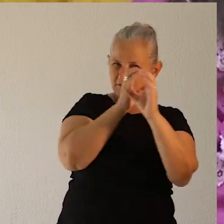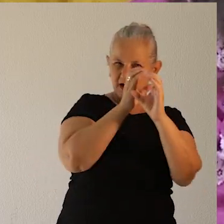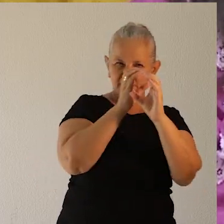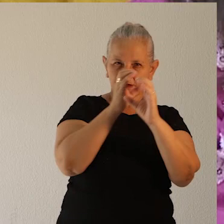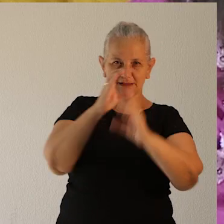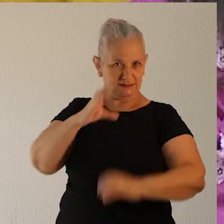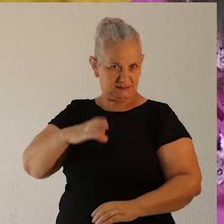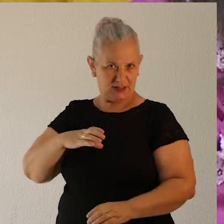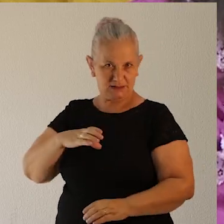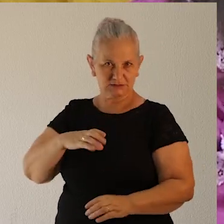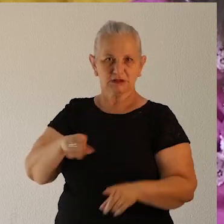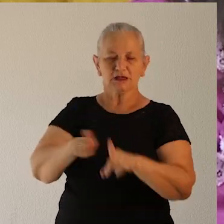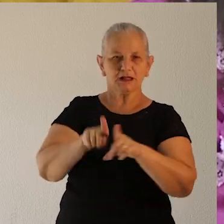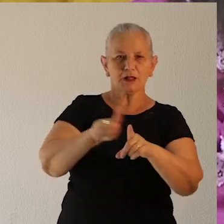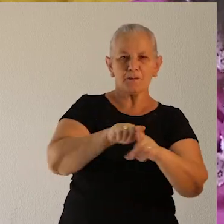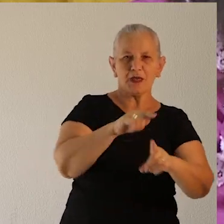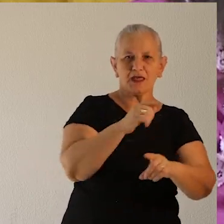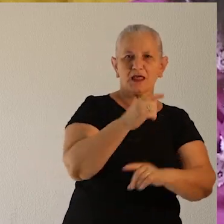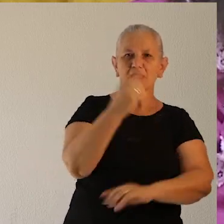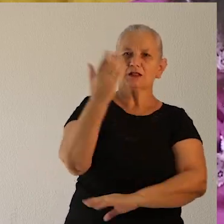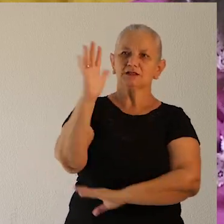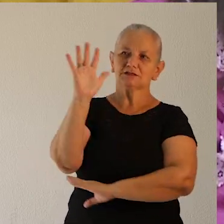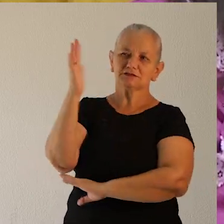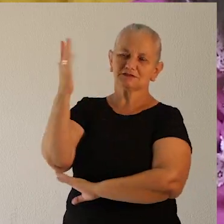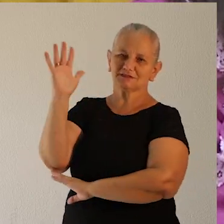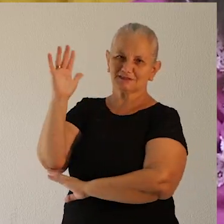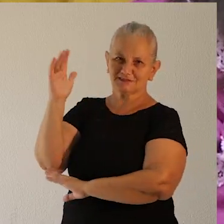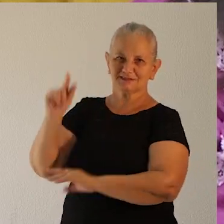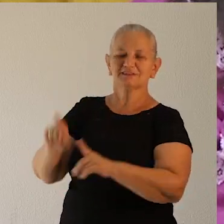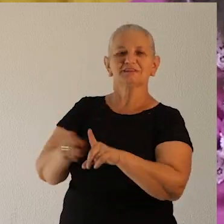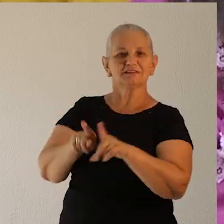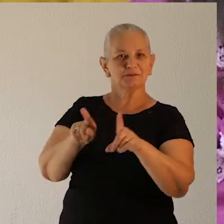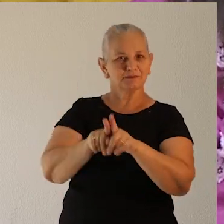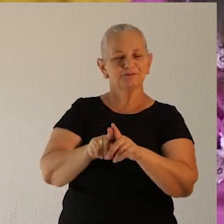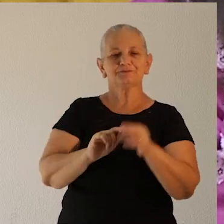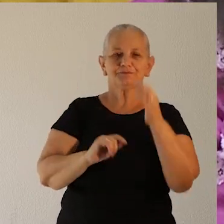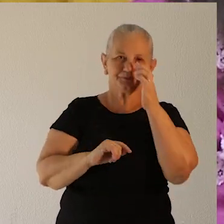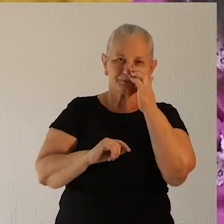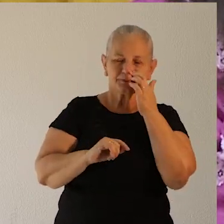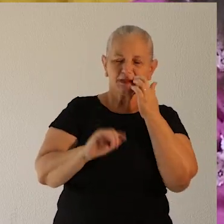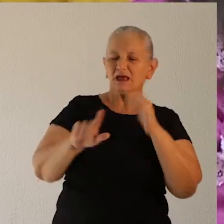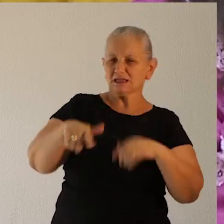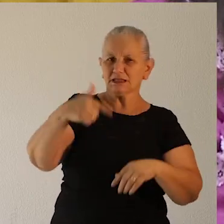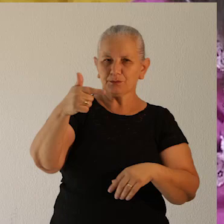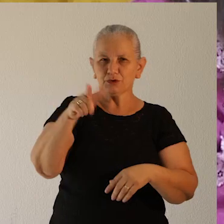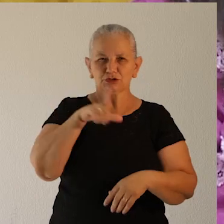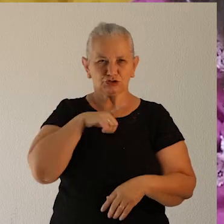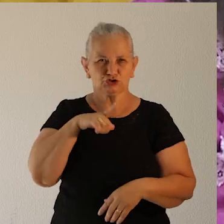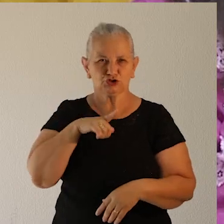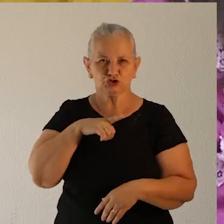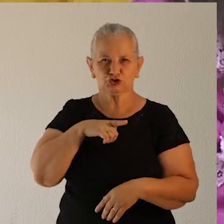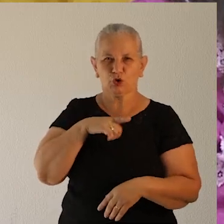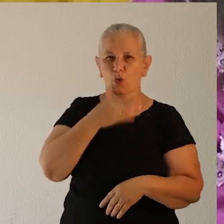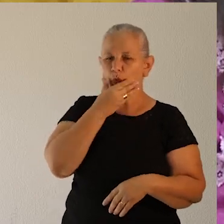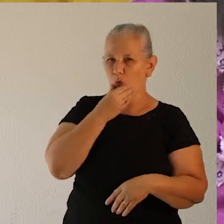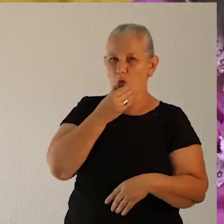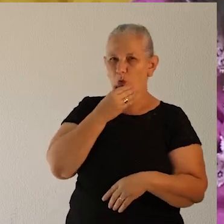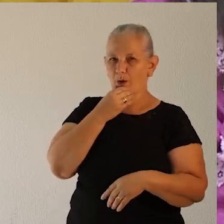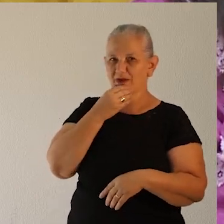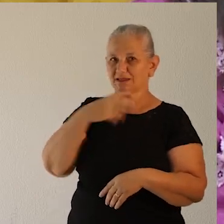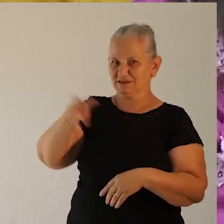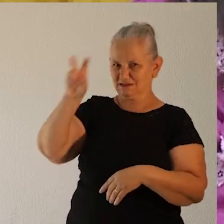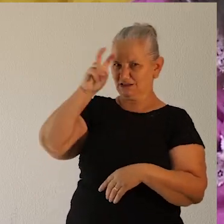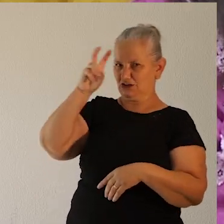cidade. Criou o primeiro Soneira, que era um dos bonecos, que só falava asneira. Depois o Justo, o Sabichão, que falava sem